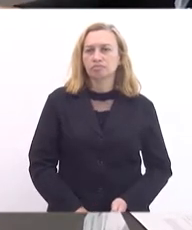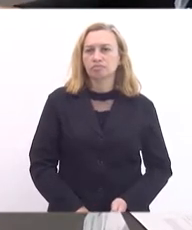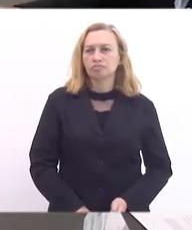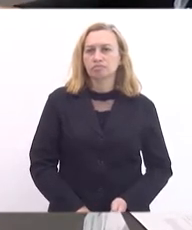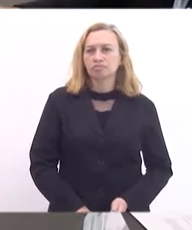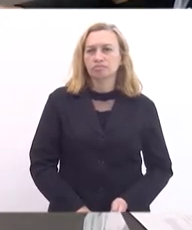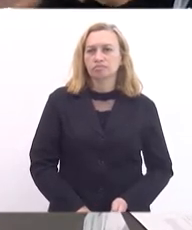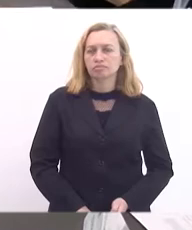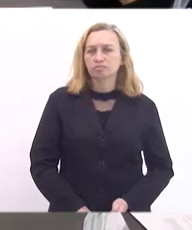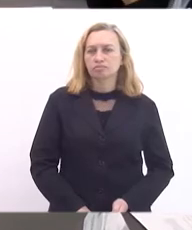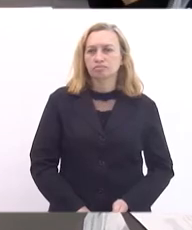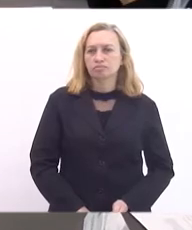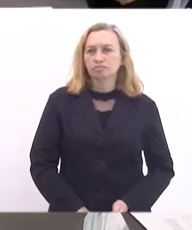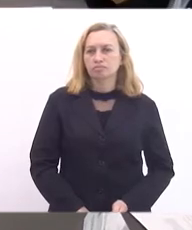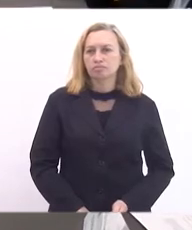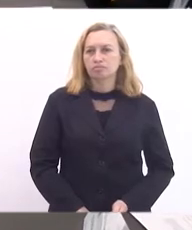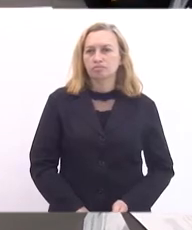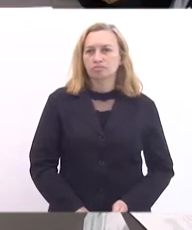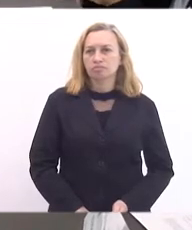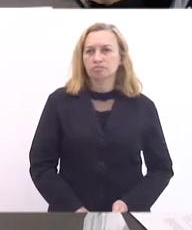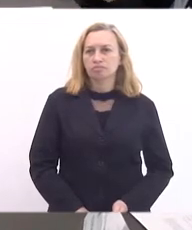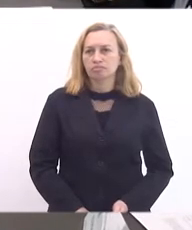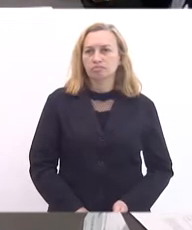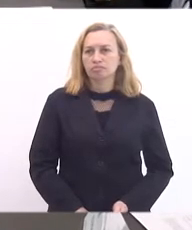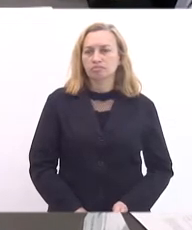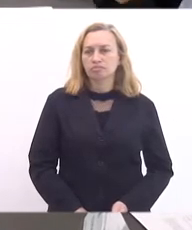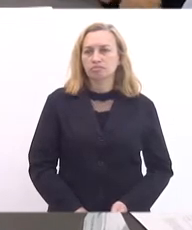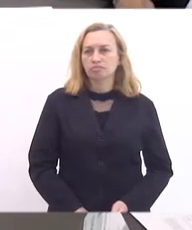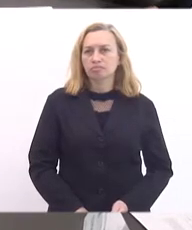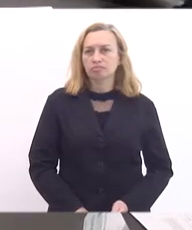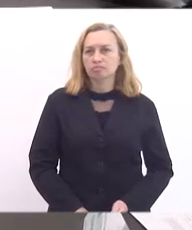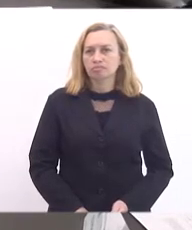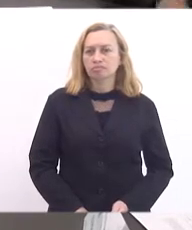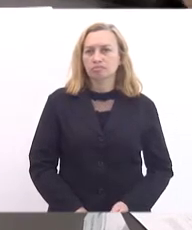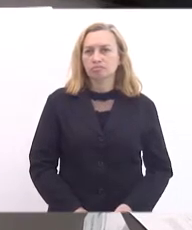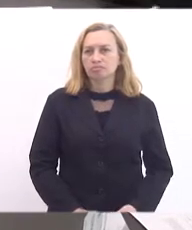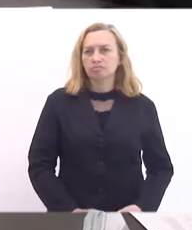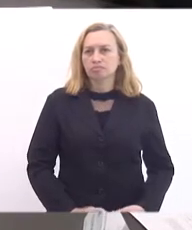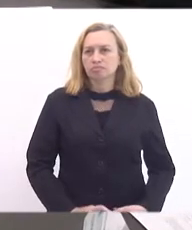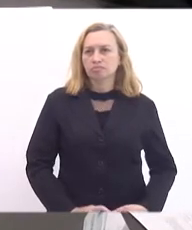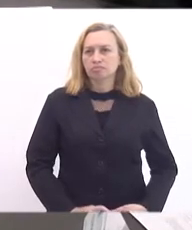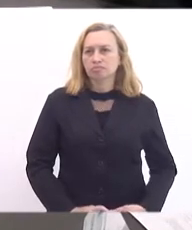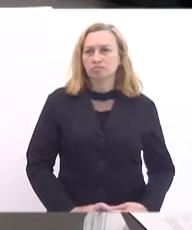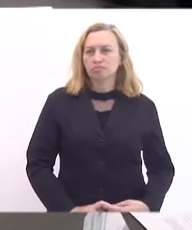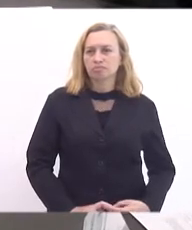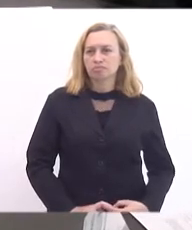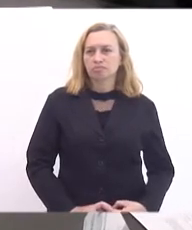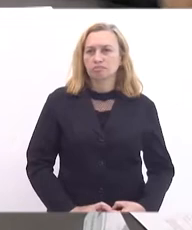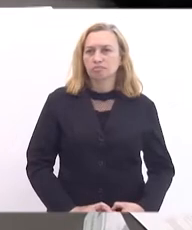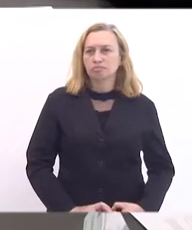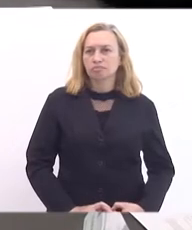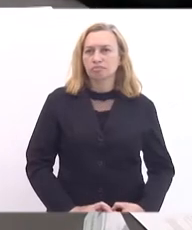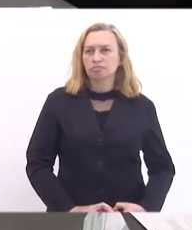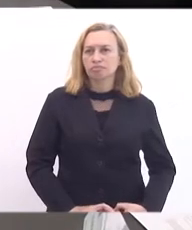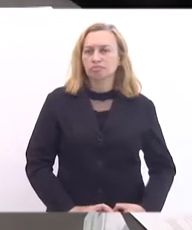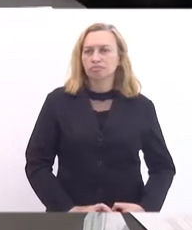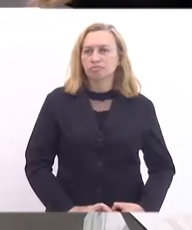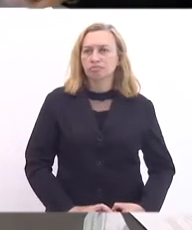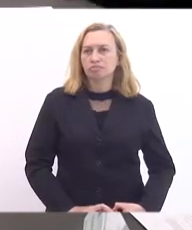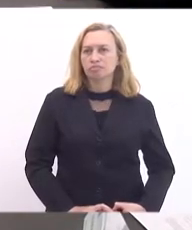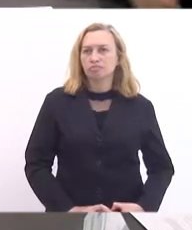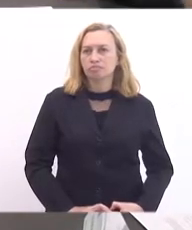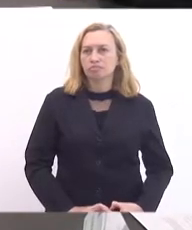o valor E aí as histórias